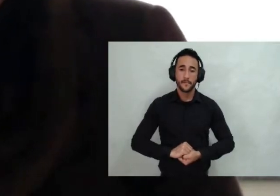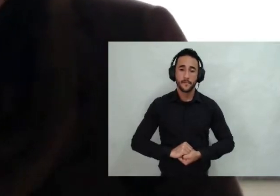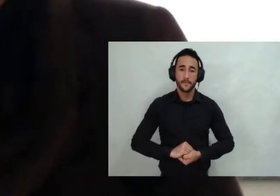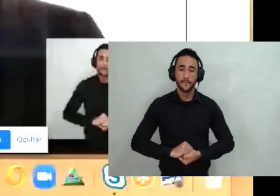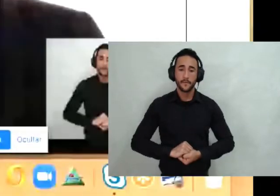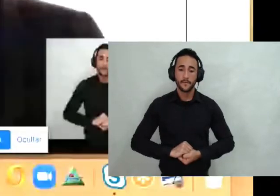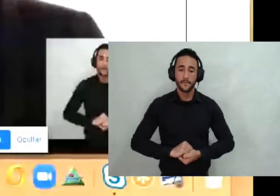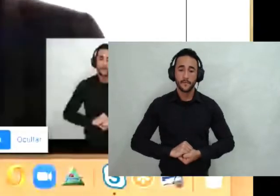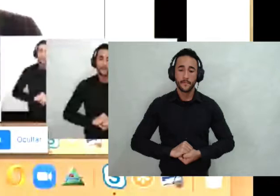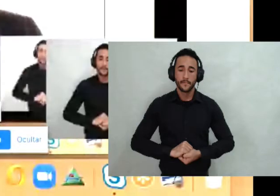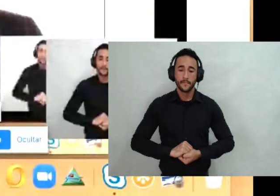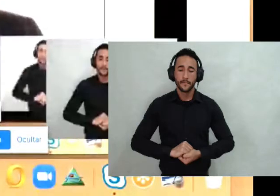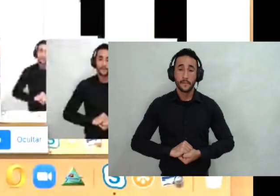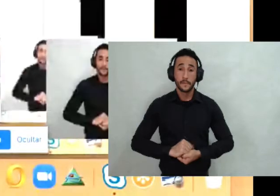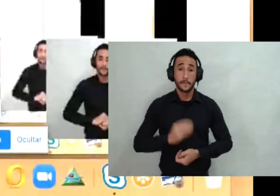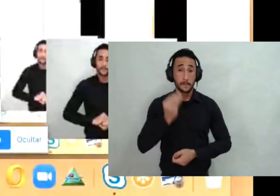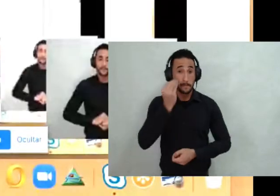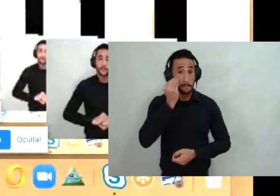Tentando aqui